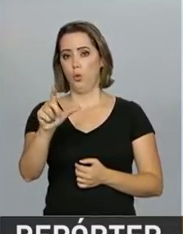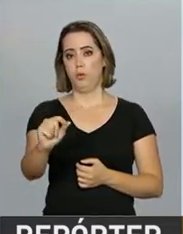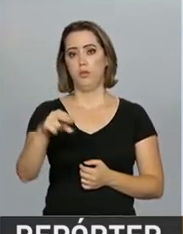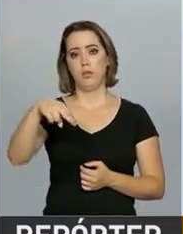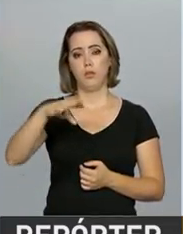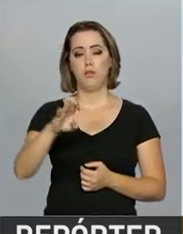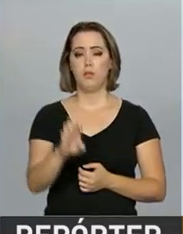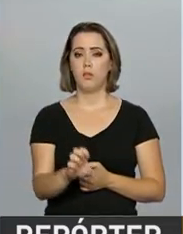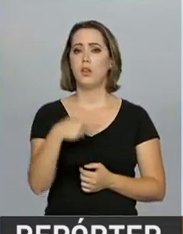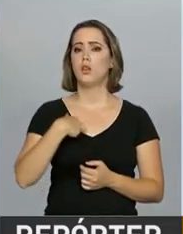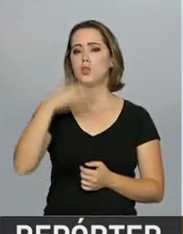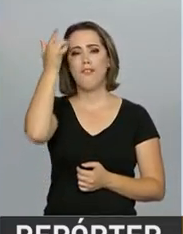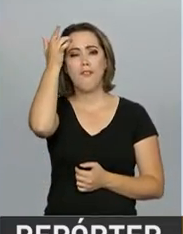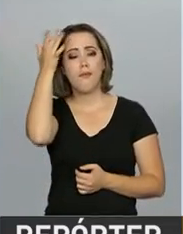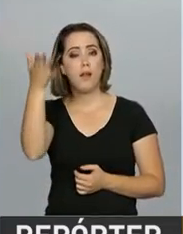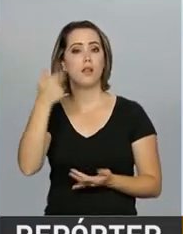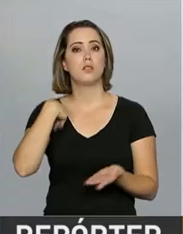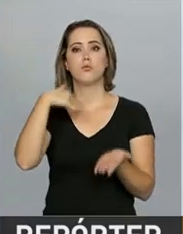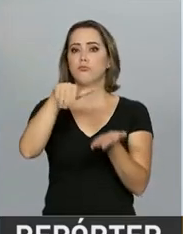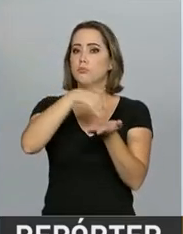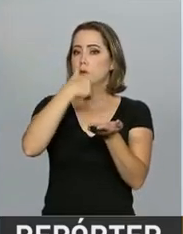além disso